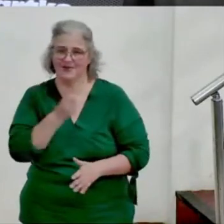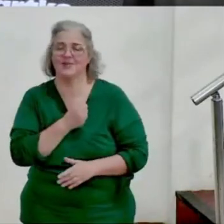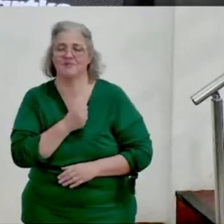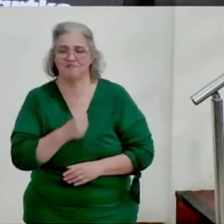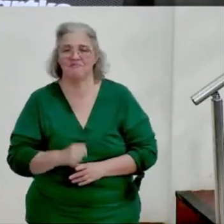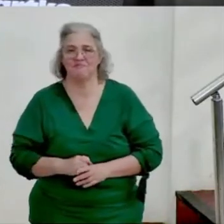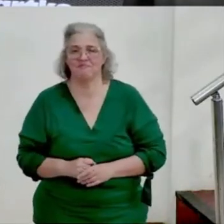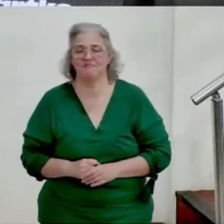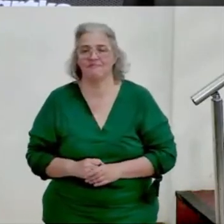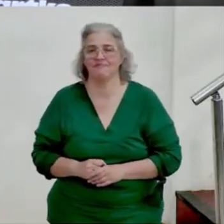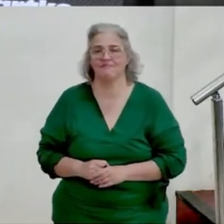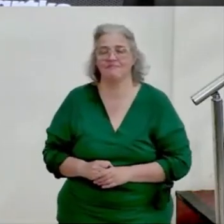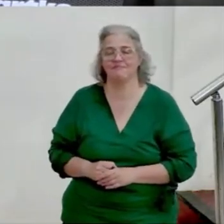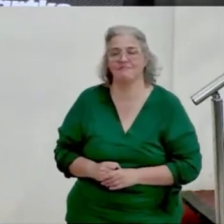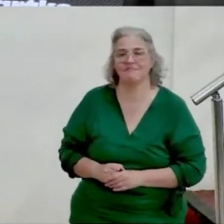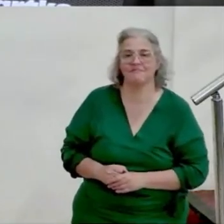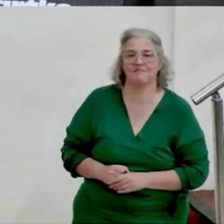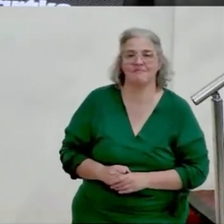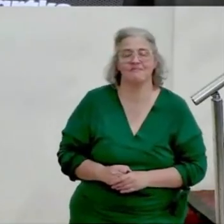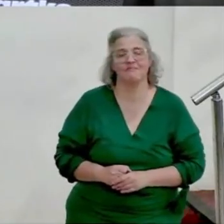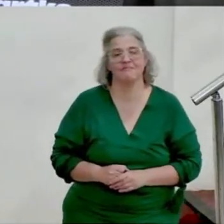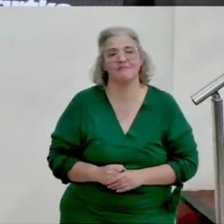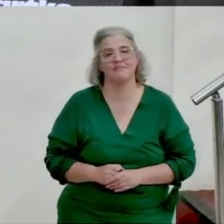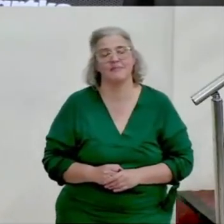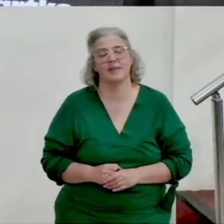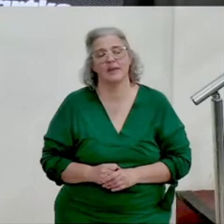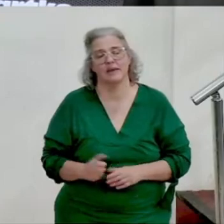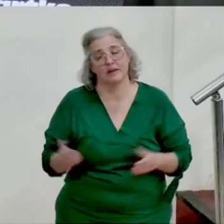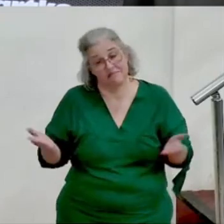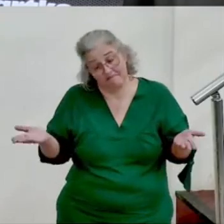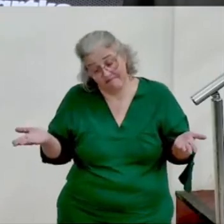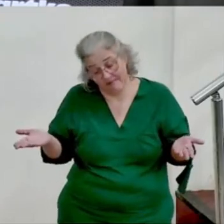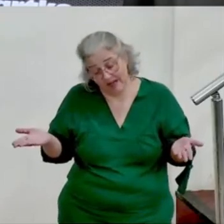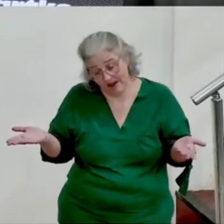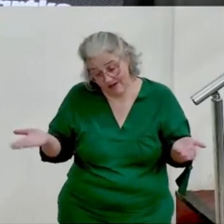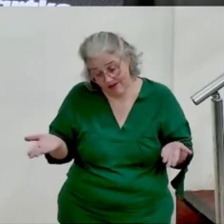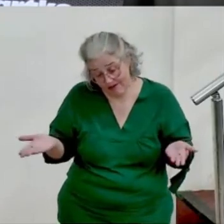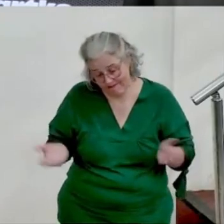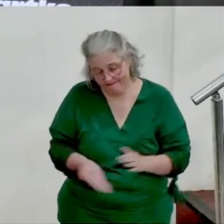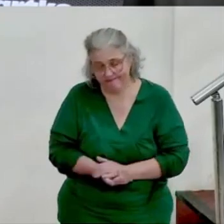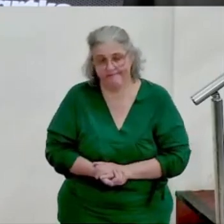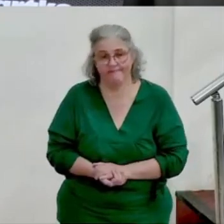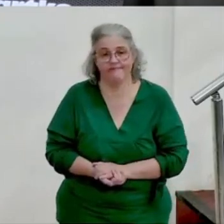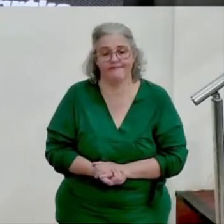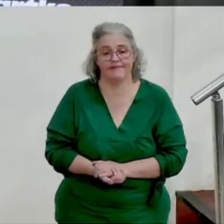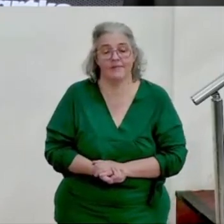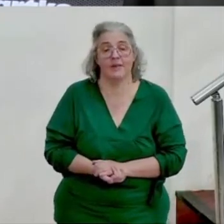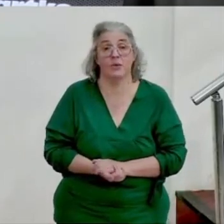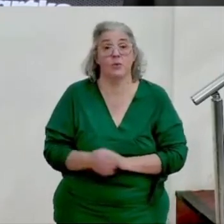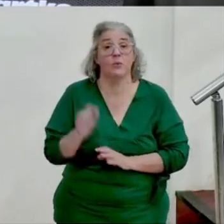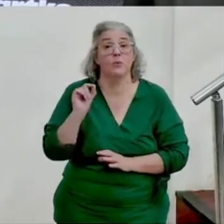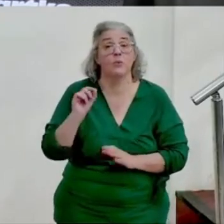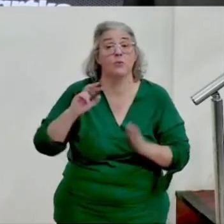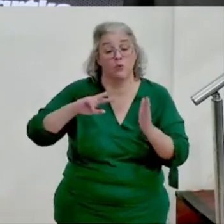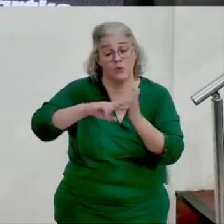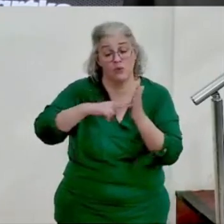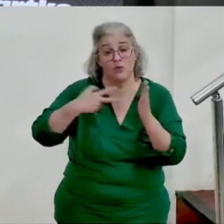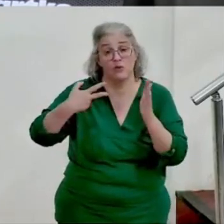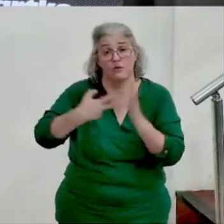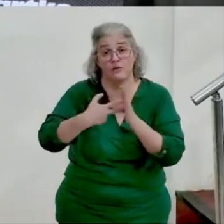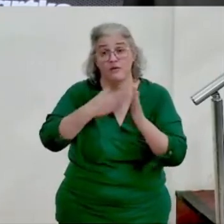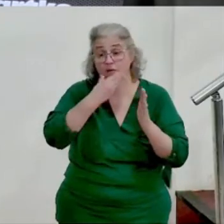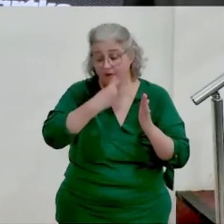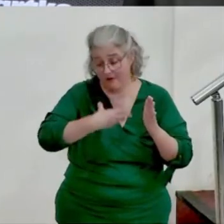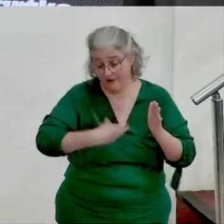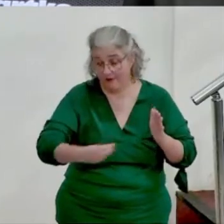surpresa. A grande questão agora é: o que significa ser filho